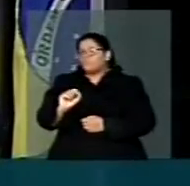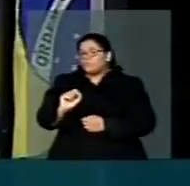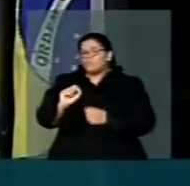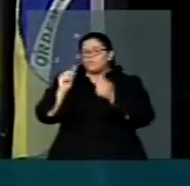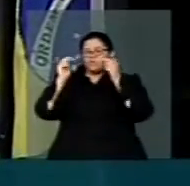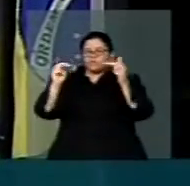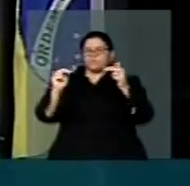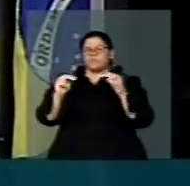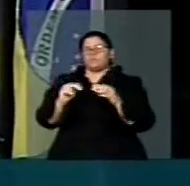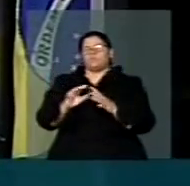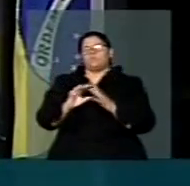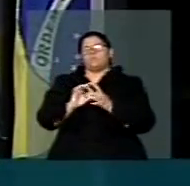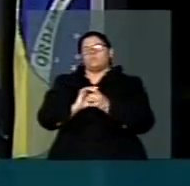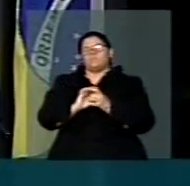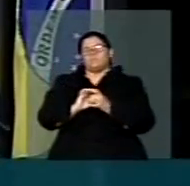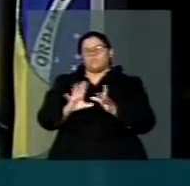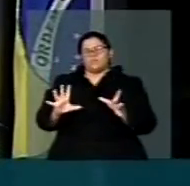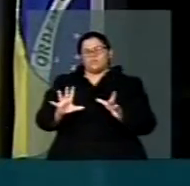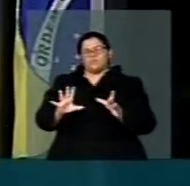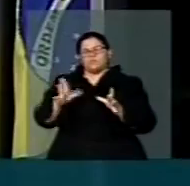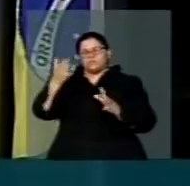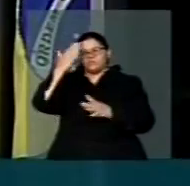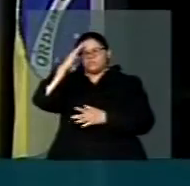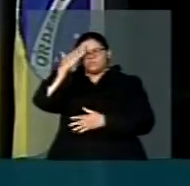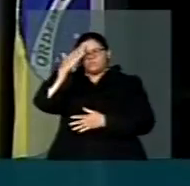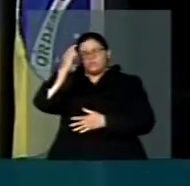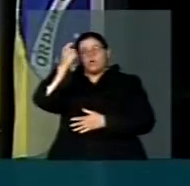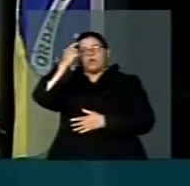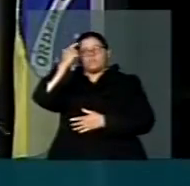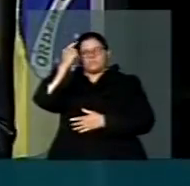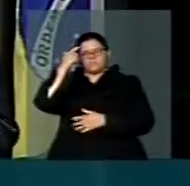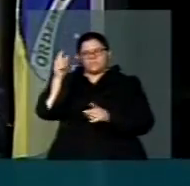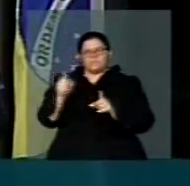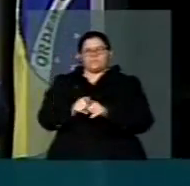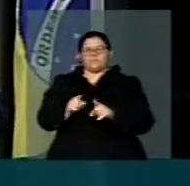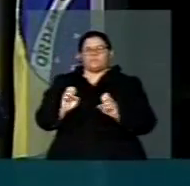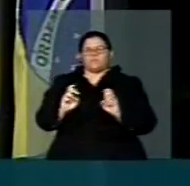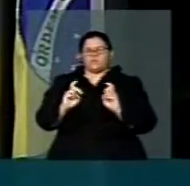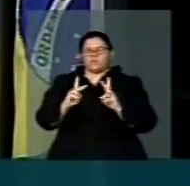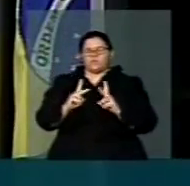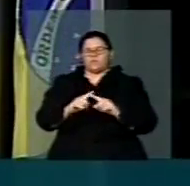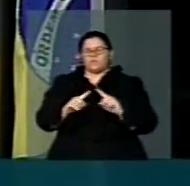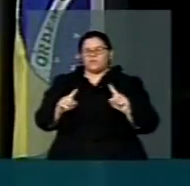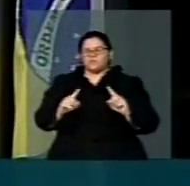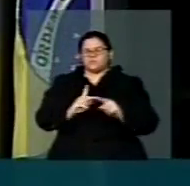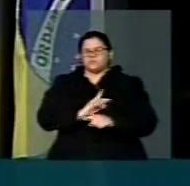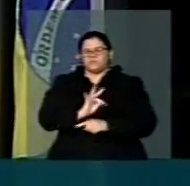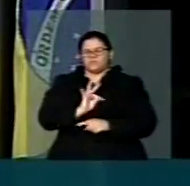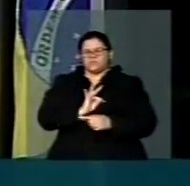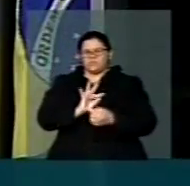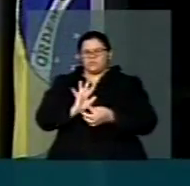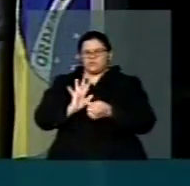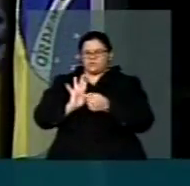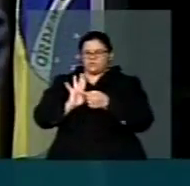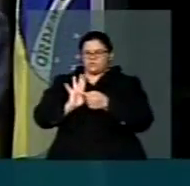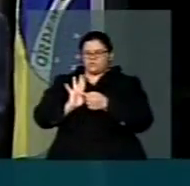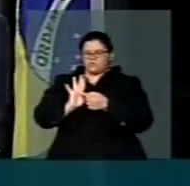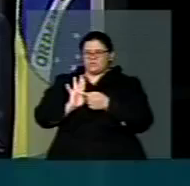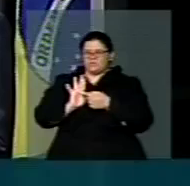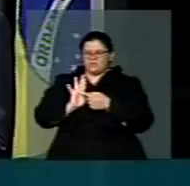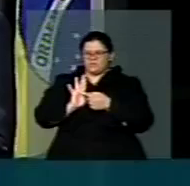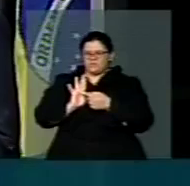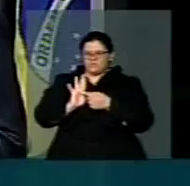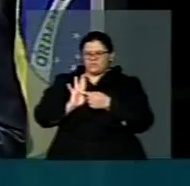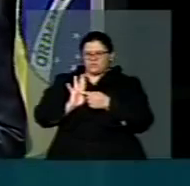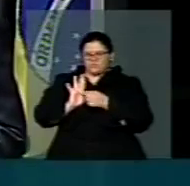respeitando toda a liberdade de pensamento, mas o caderno de tese do Partido dos Trabalhadores tem que ser